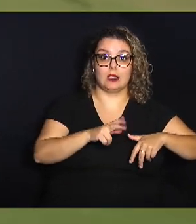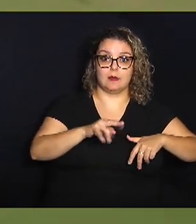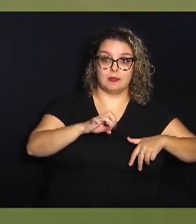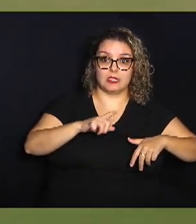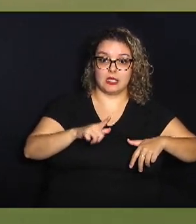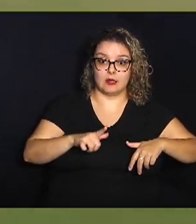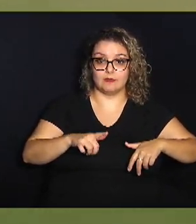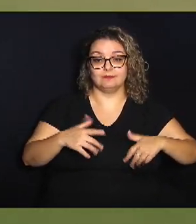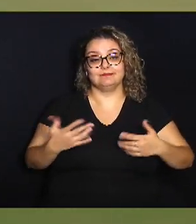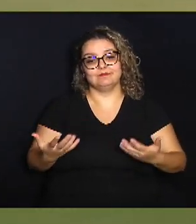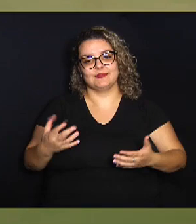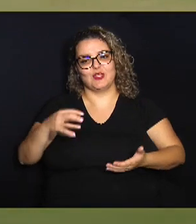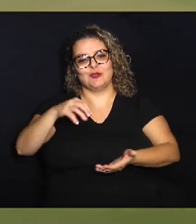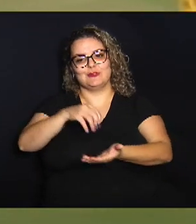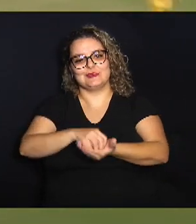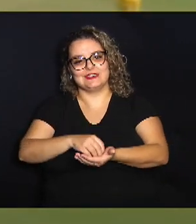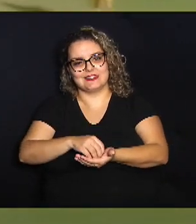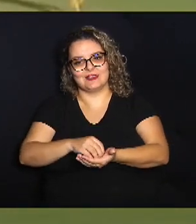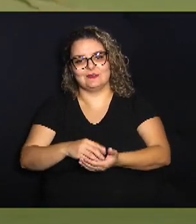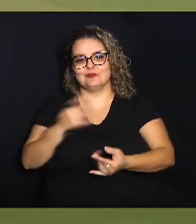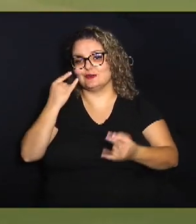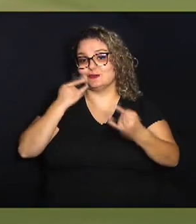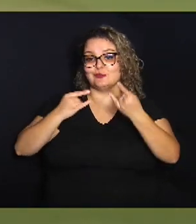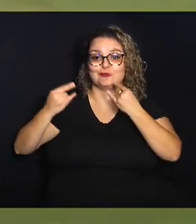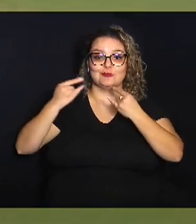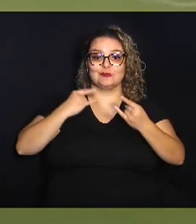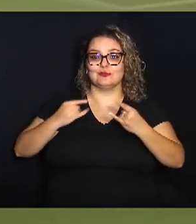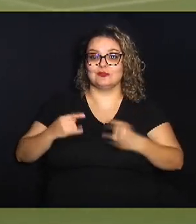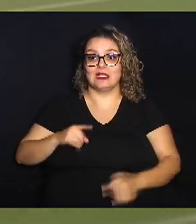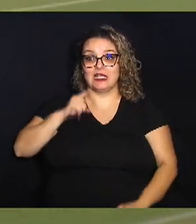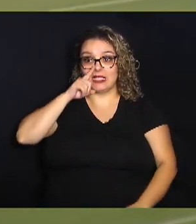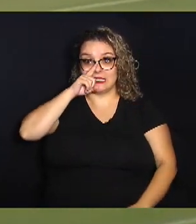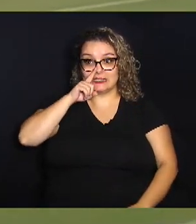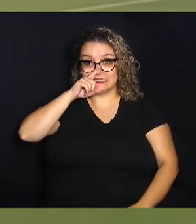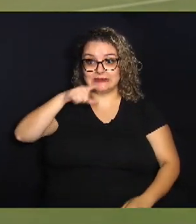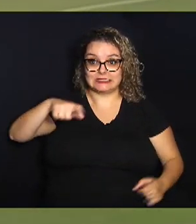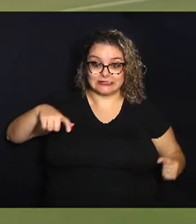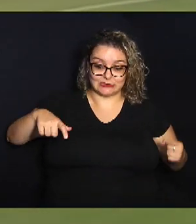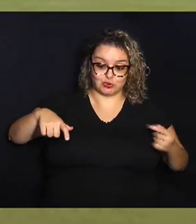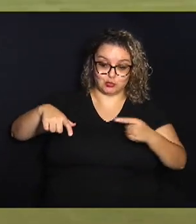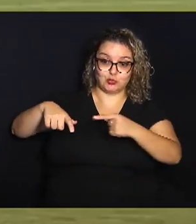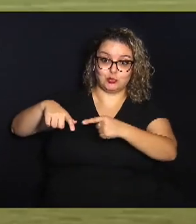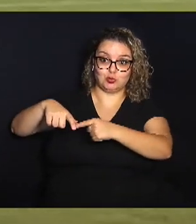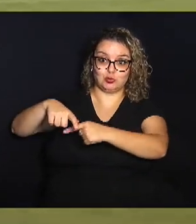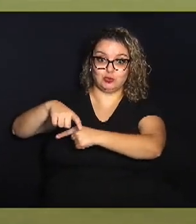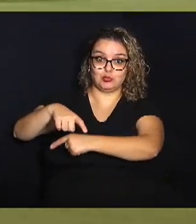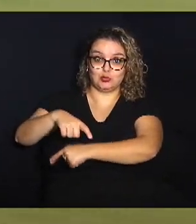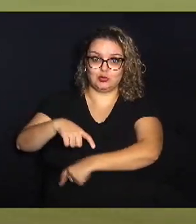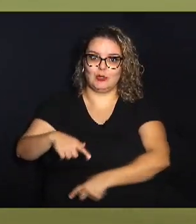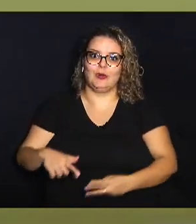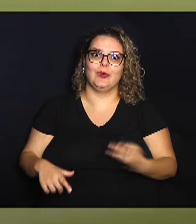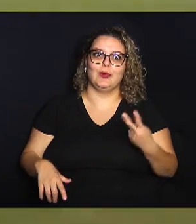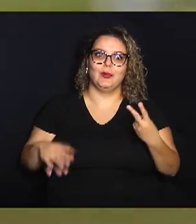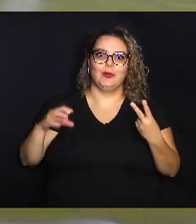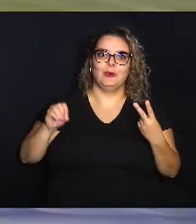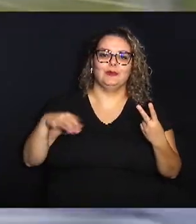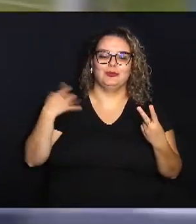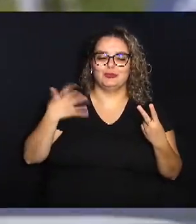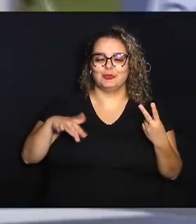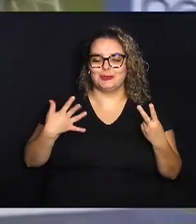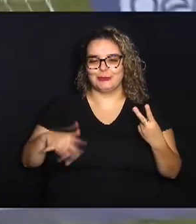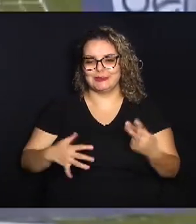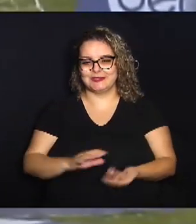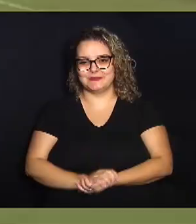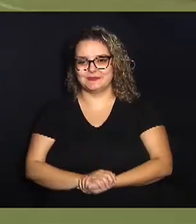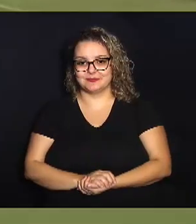O centroavante, inspirado, arriscou da intermediária e ampliou. 2-0 Ponte.